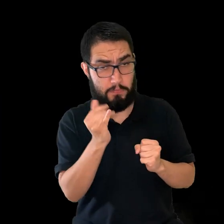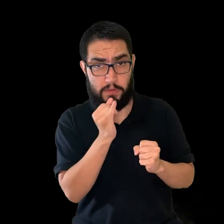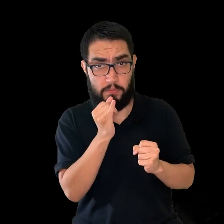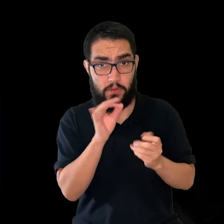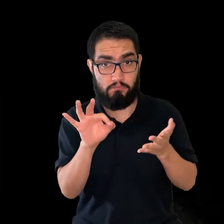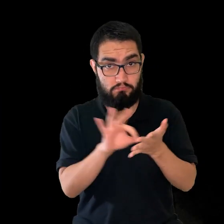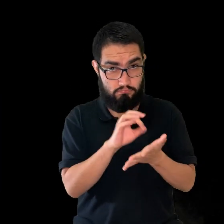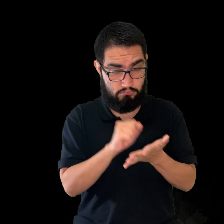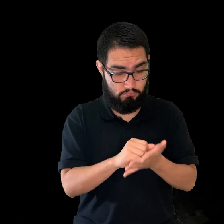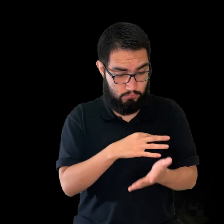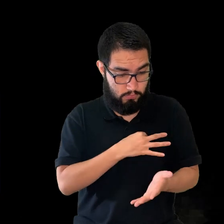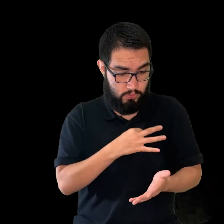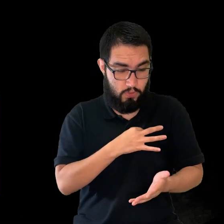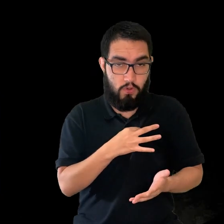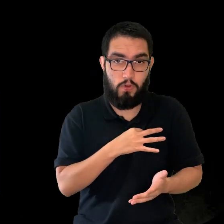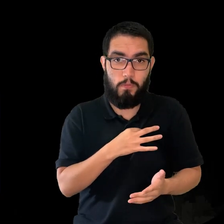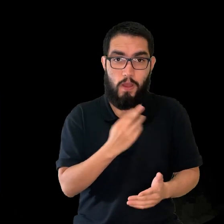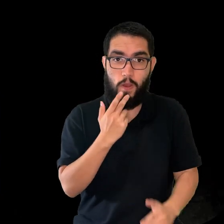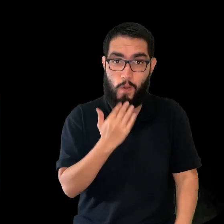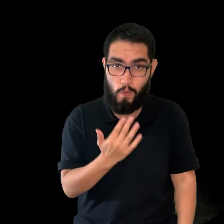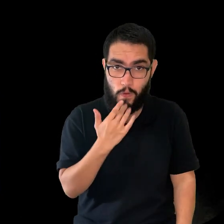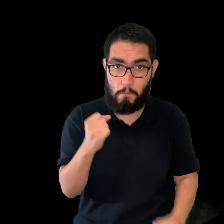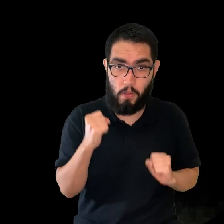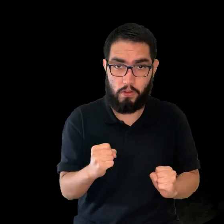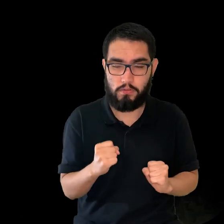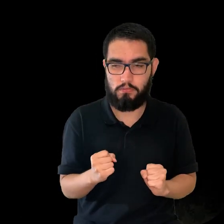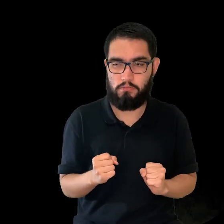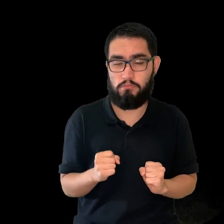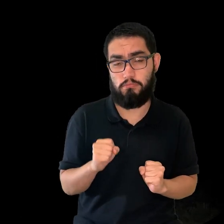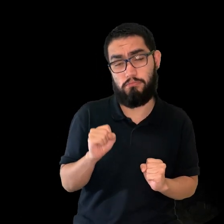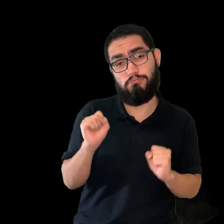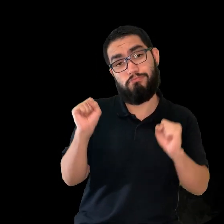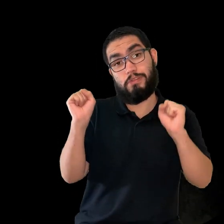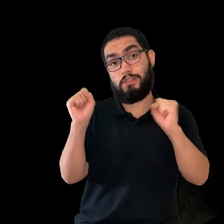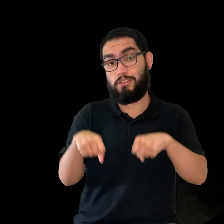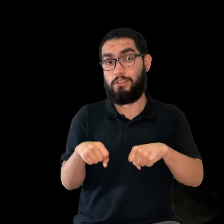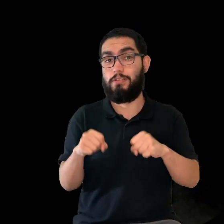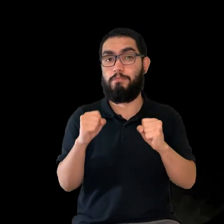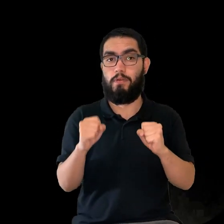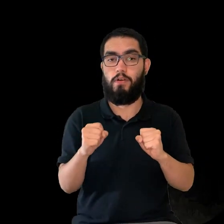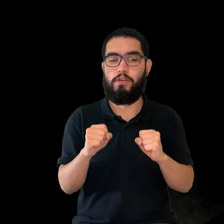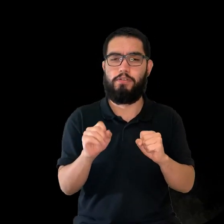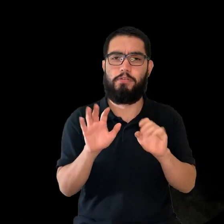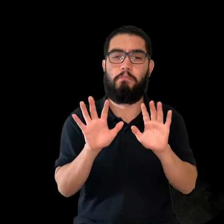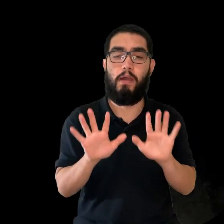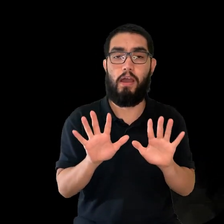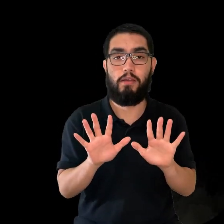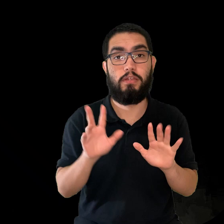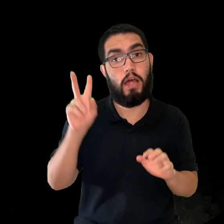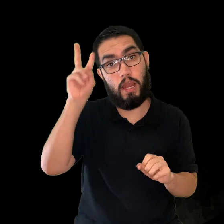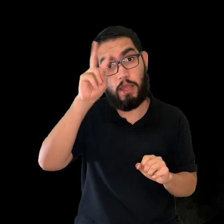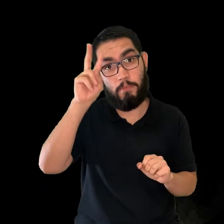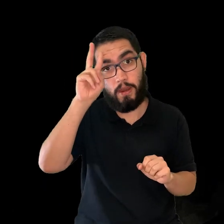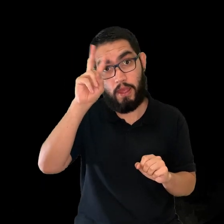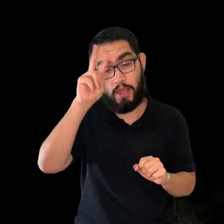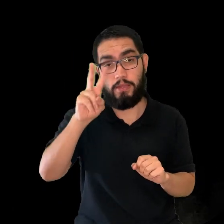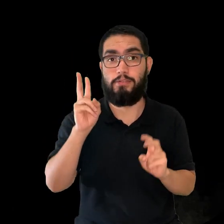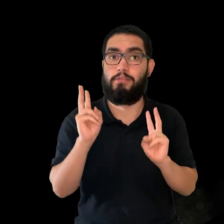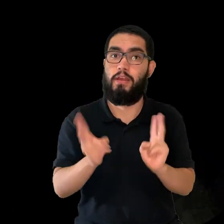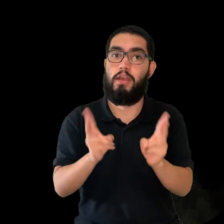contratante exigir a cor da roupa do intérprete? Sim, Gisele, pode acontecer, mas nós precisamos sempre nos lembrar